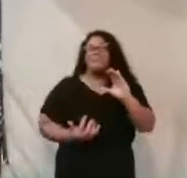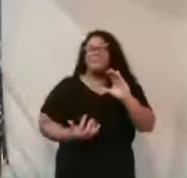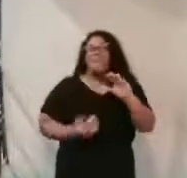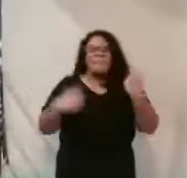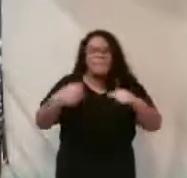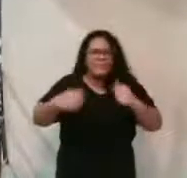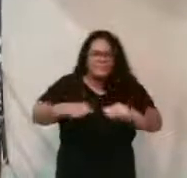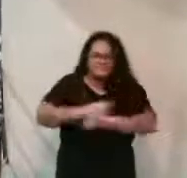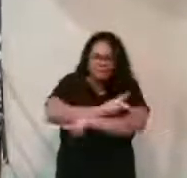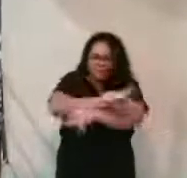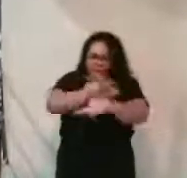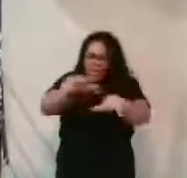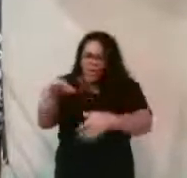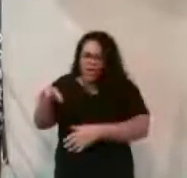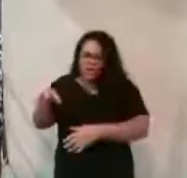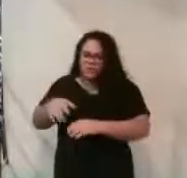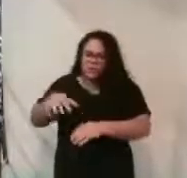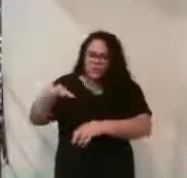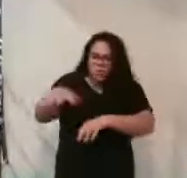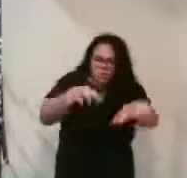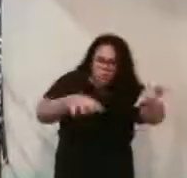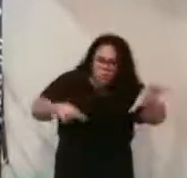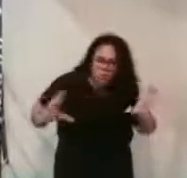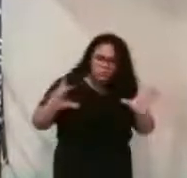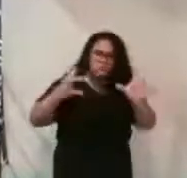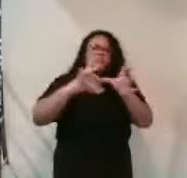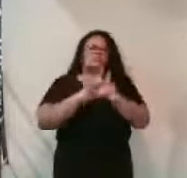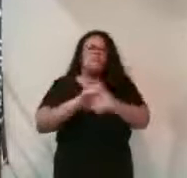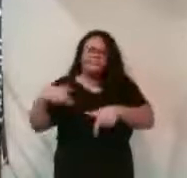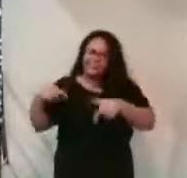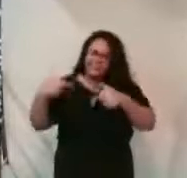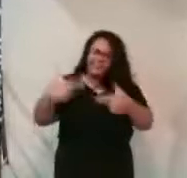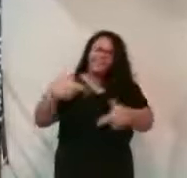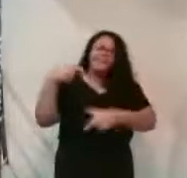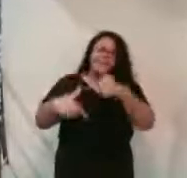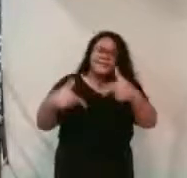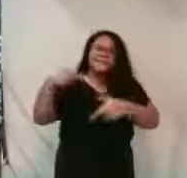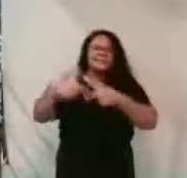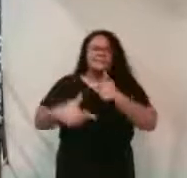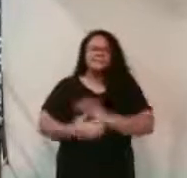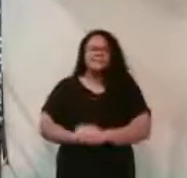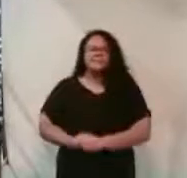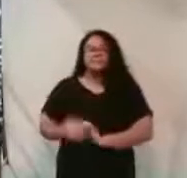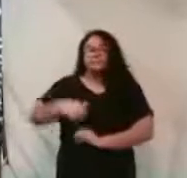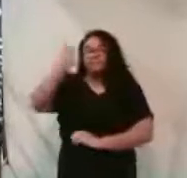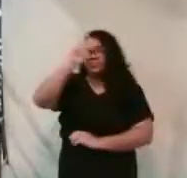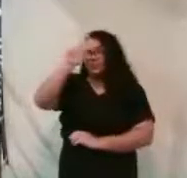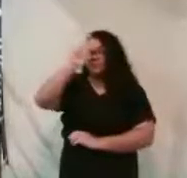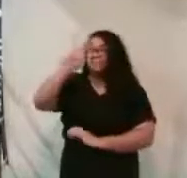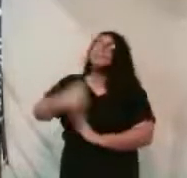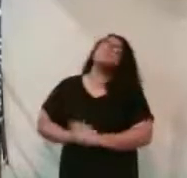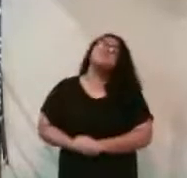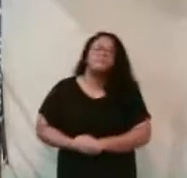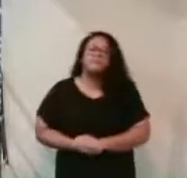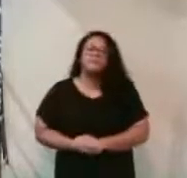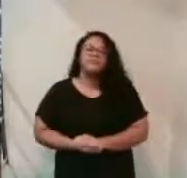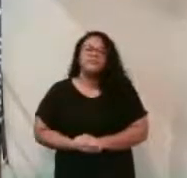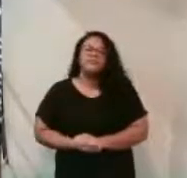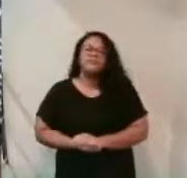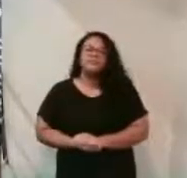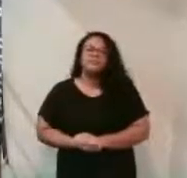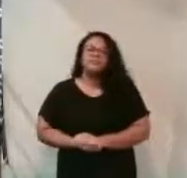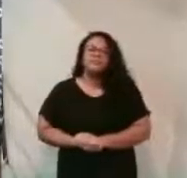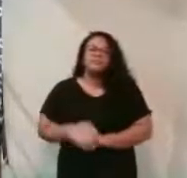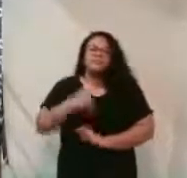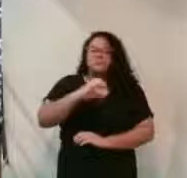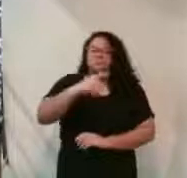tivemos apoio aí, Cristiano vai relatar depois, eu vou fazer até alguma injustiça, mas eu me lembro bem do Tribunal de Contas, do CPRH